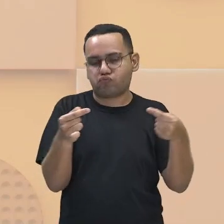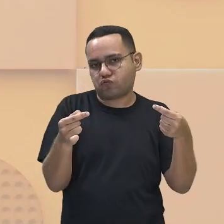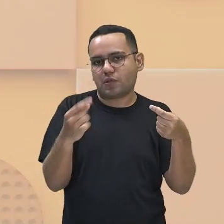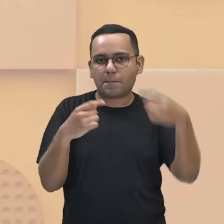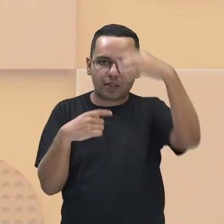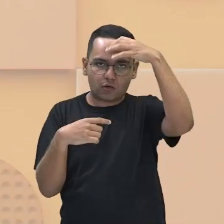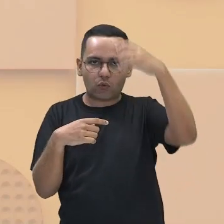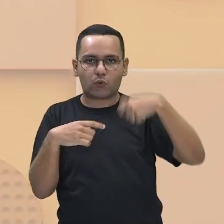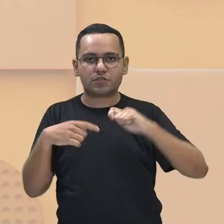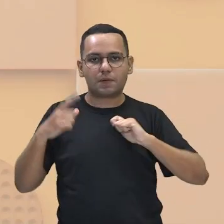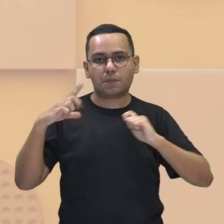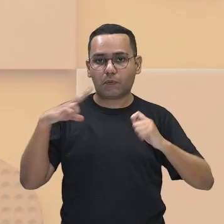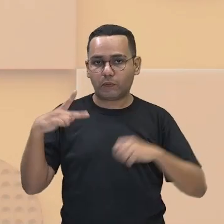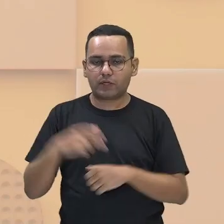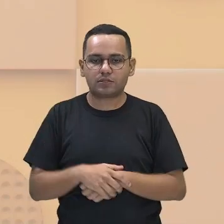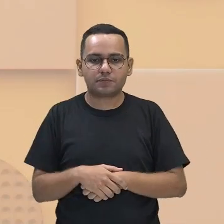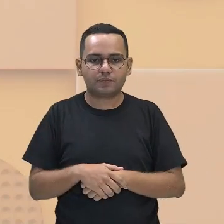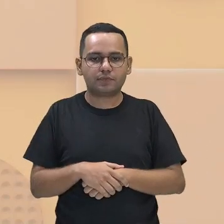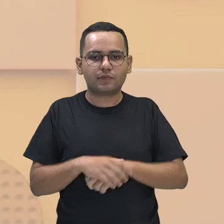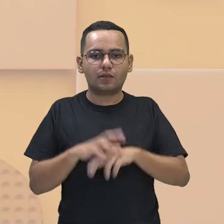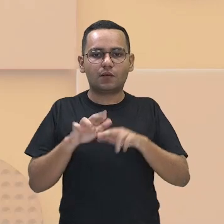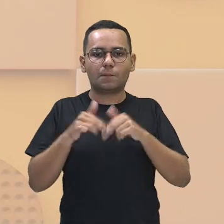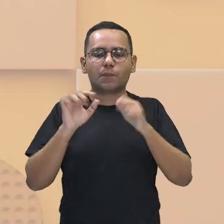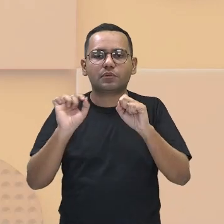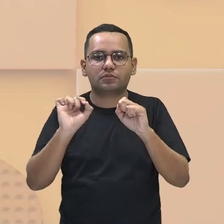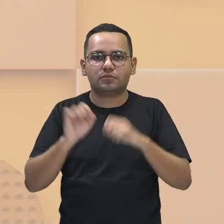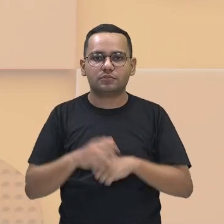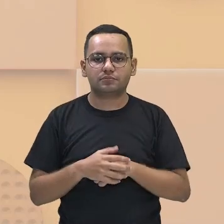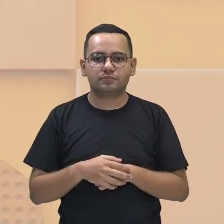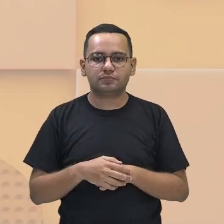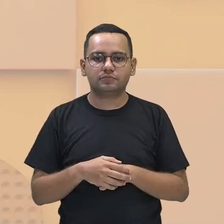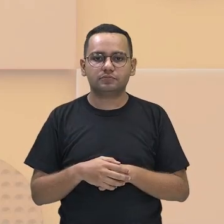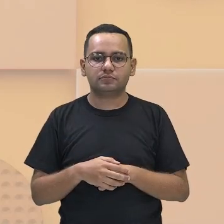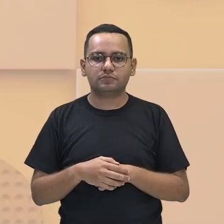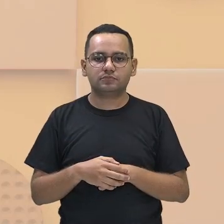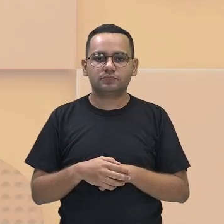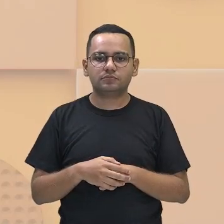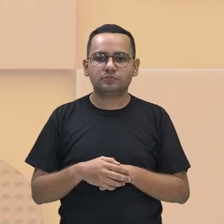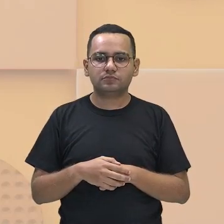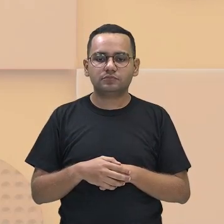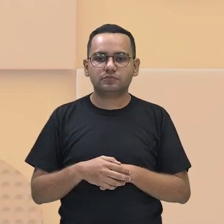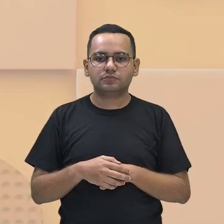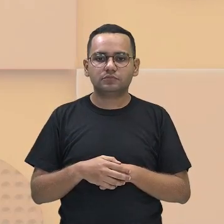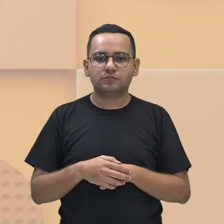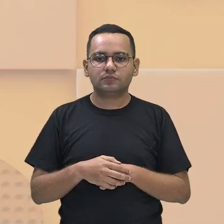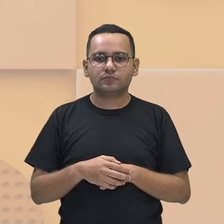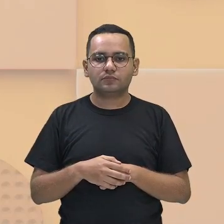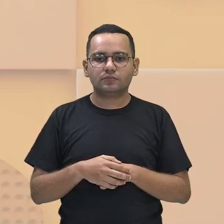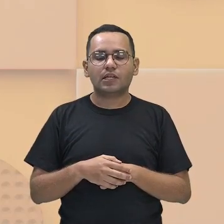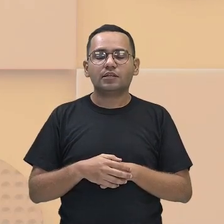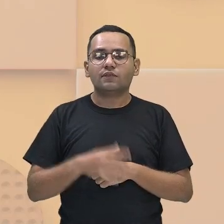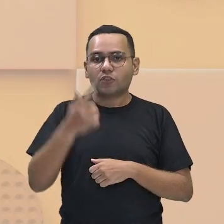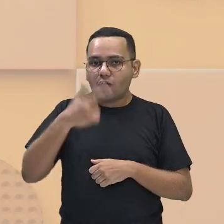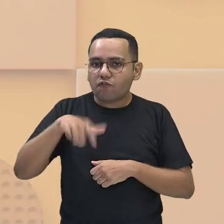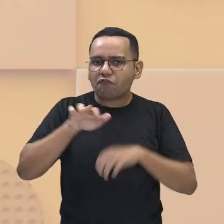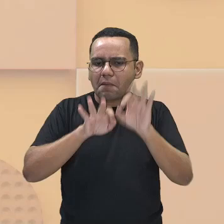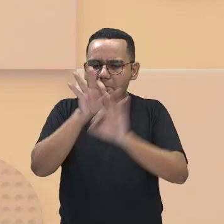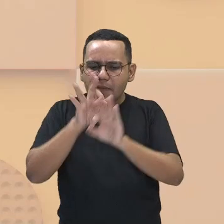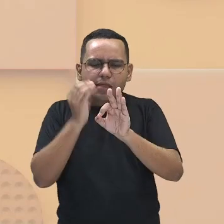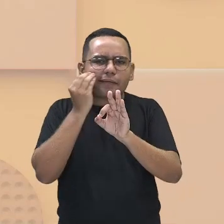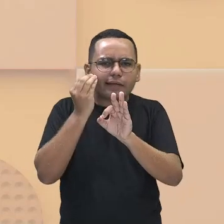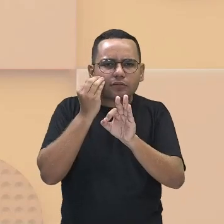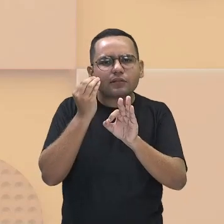coroa portuguesa, visto que ainda estava naquele embate, naquela situação de restauração da coroa portuguesa, visto